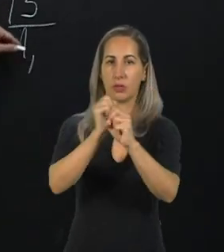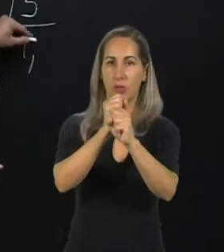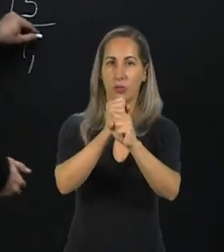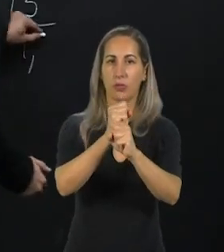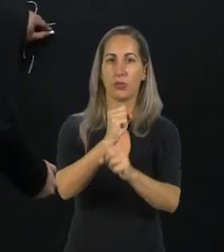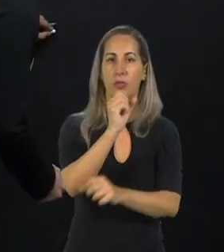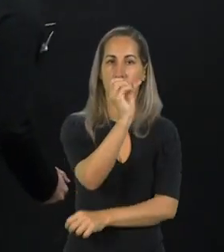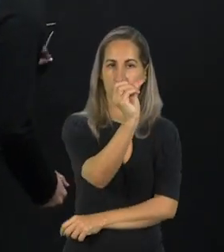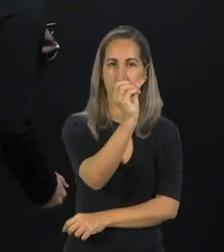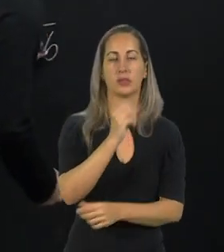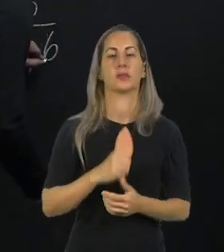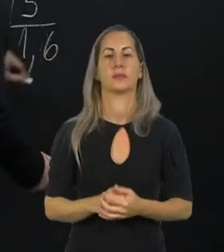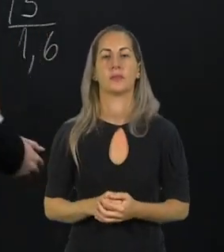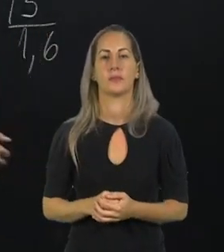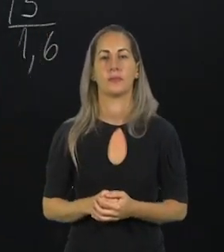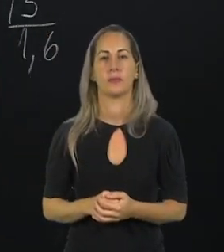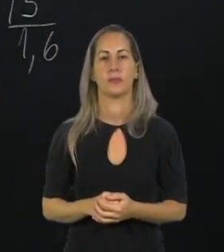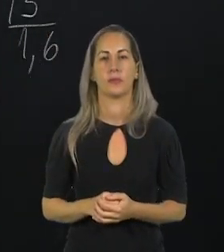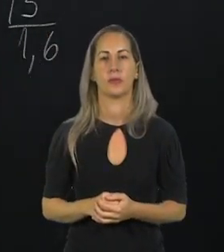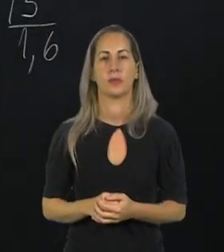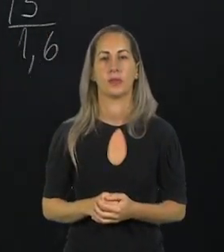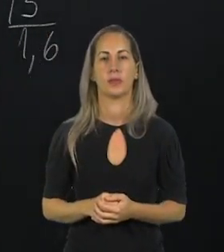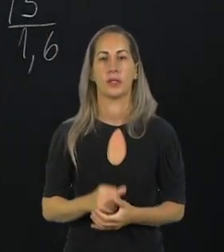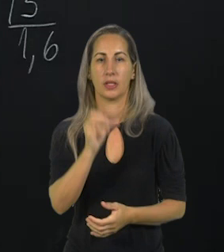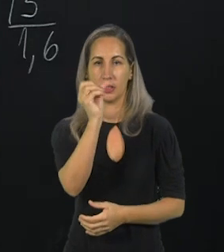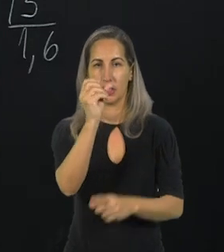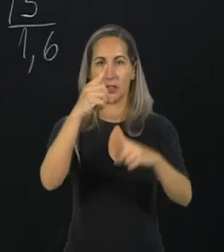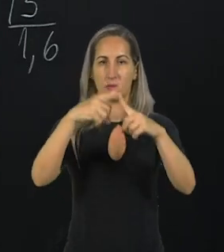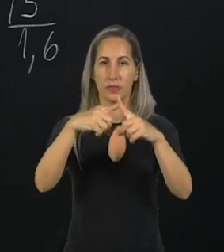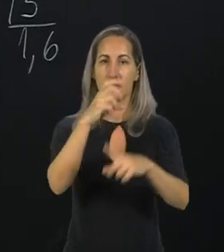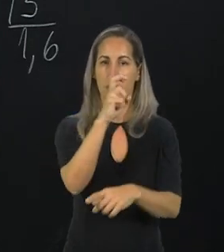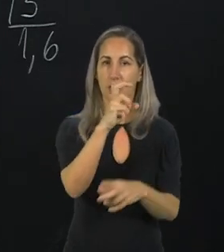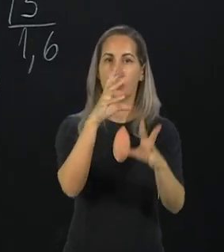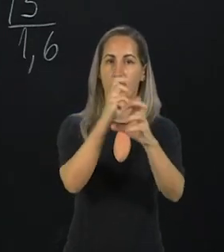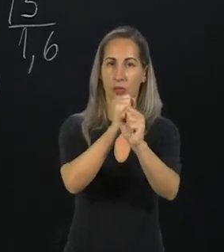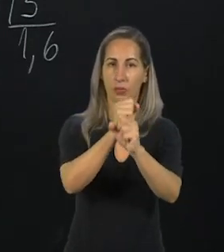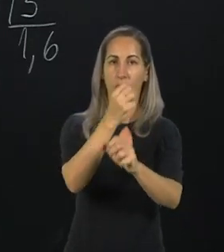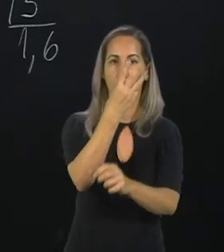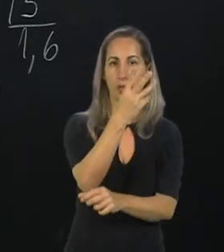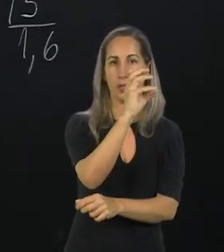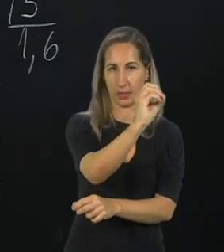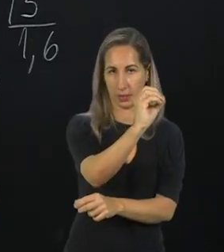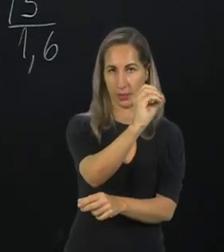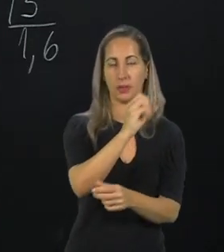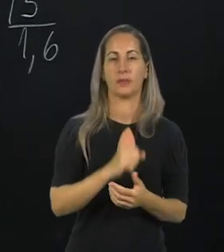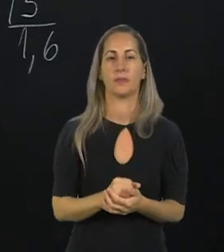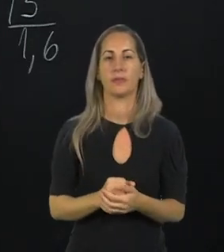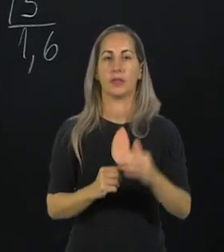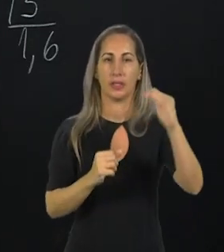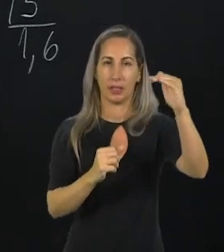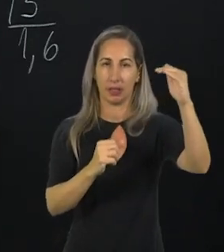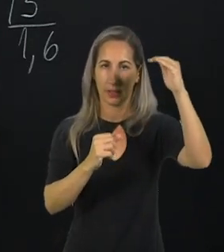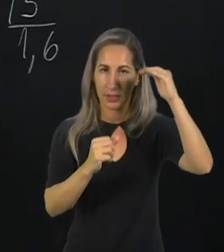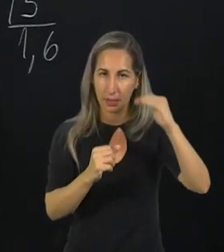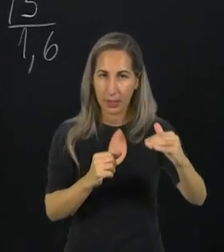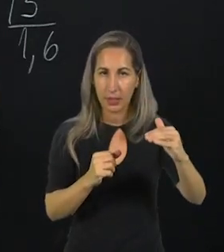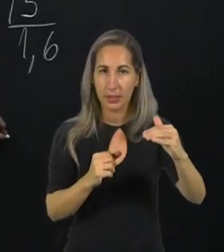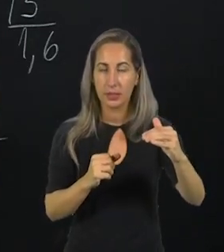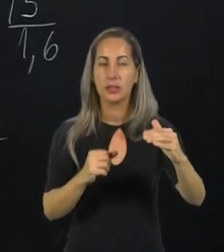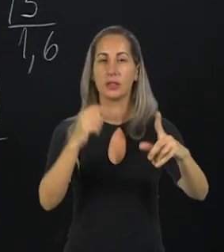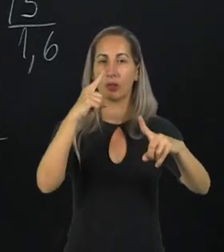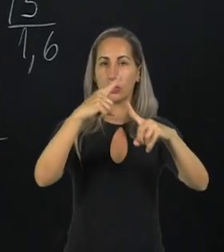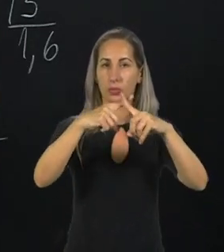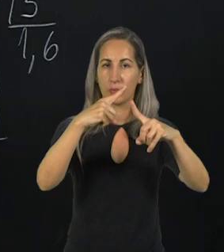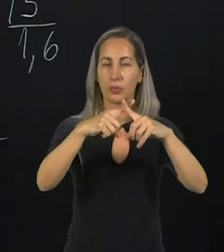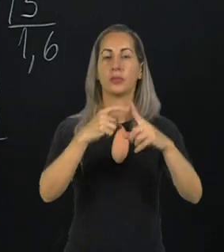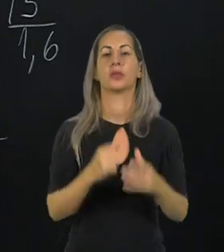igual a 6, pois 6 vezes 5 é igual a 30. Desce esse valor da